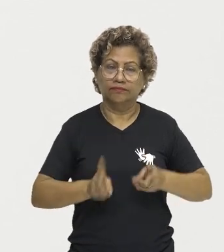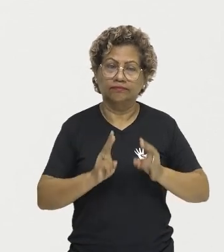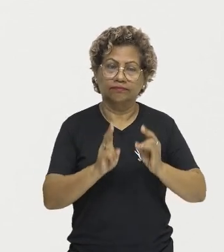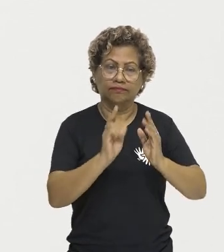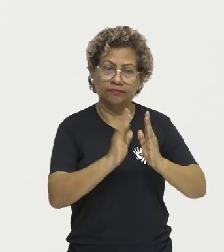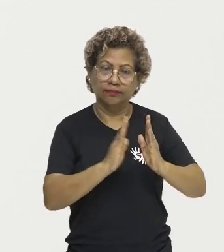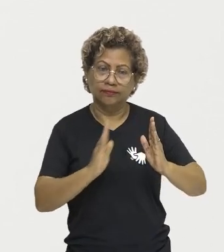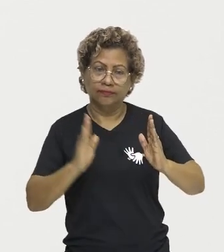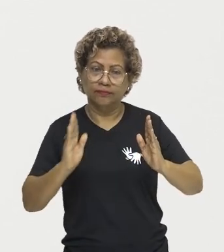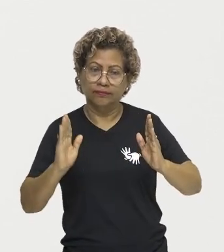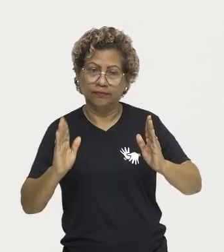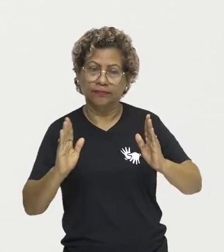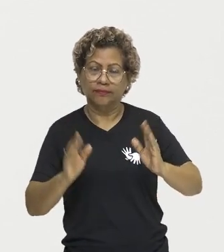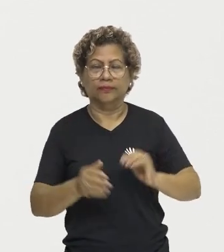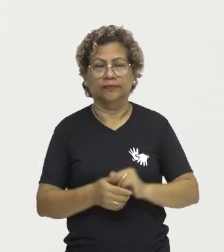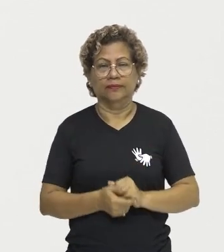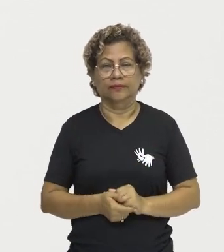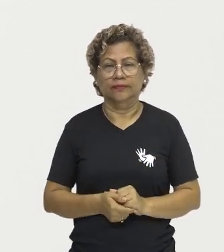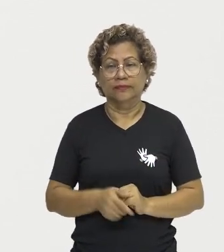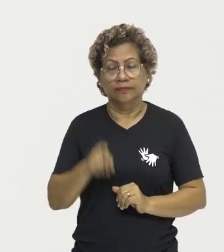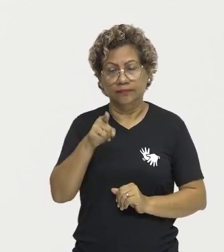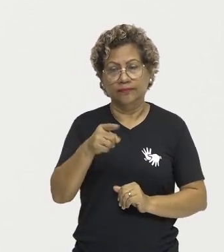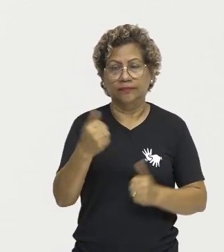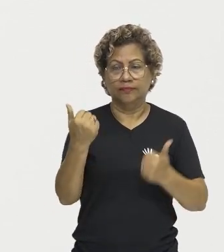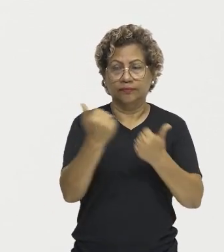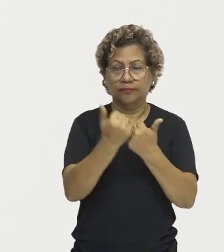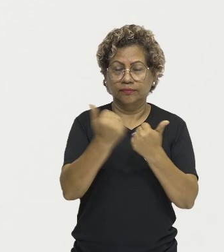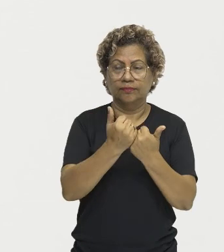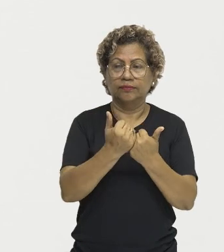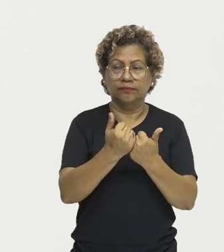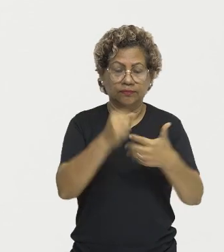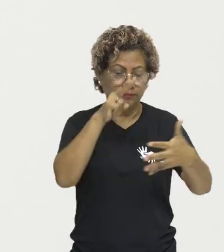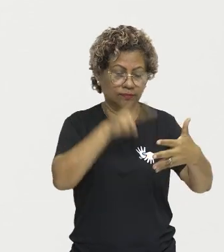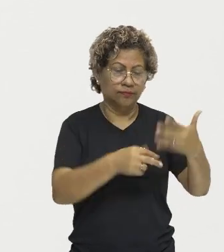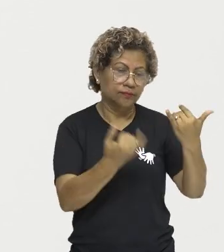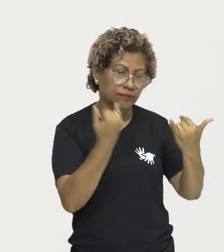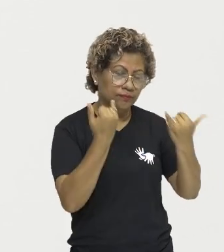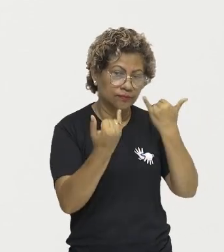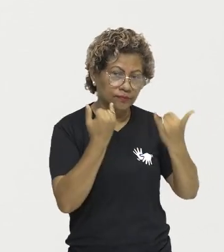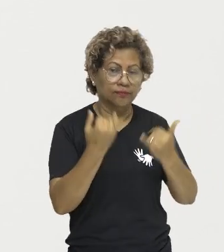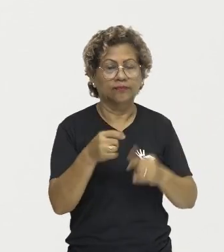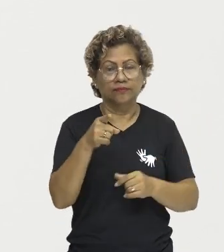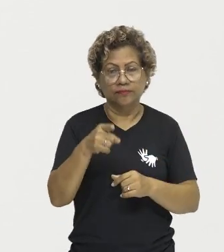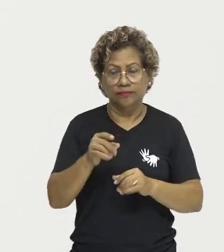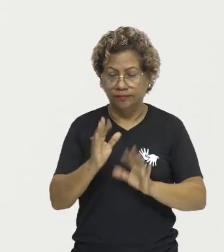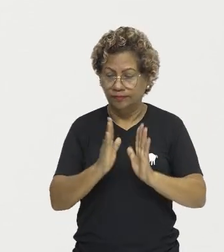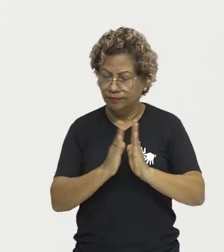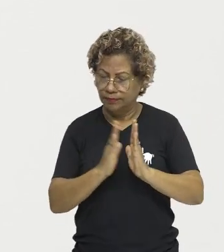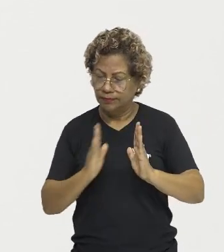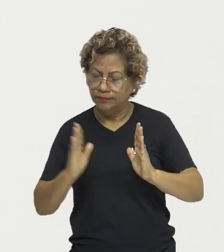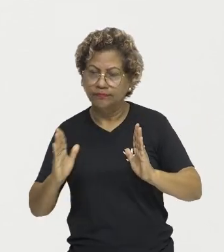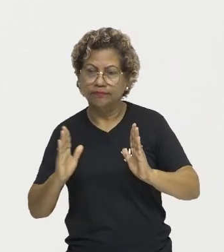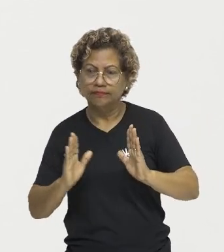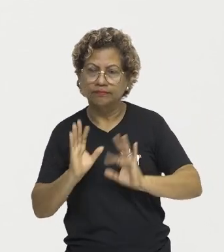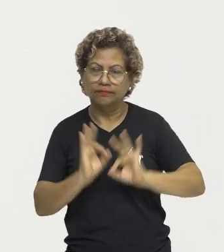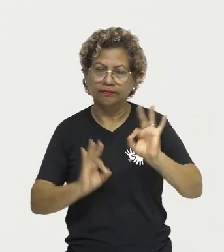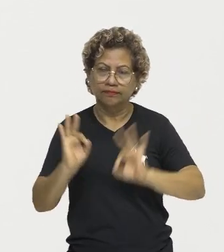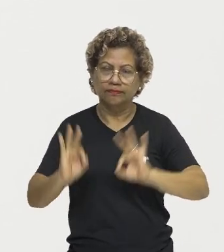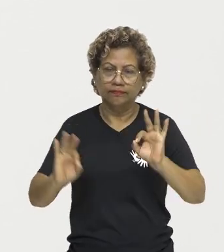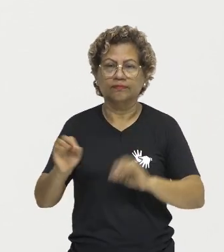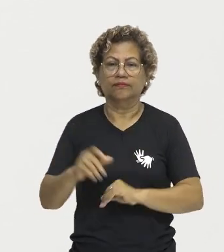igual a quem? Substitua os dados. 19,2 vezes o calor